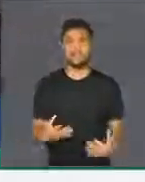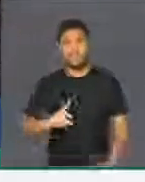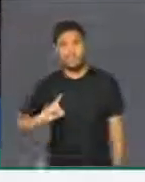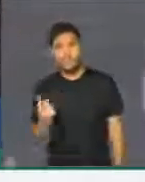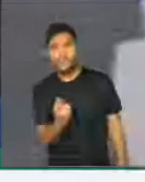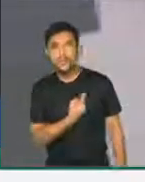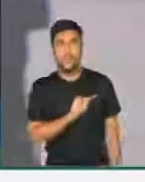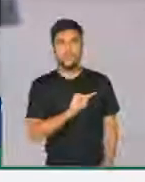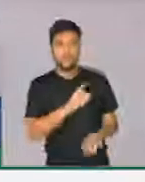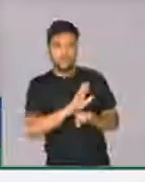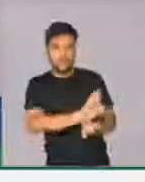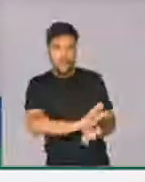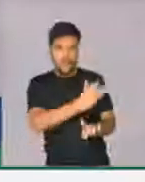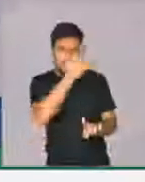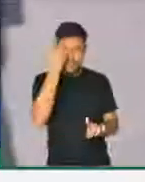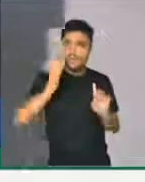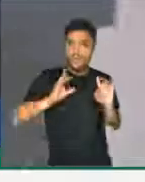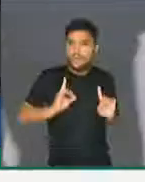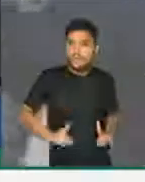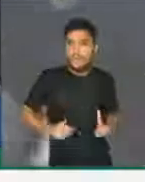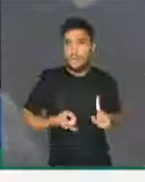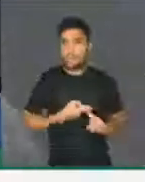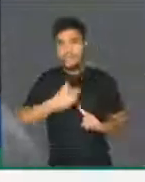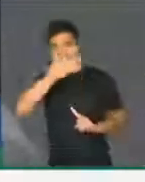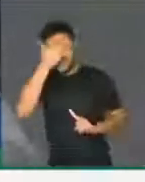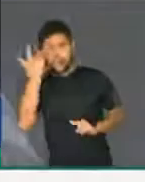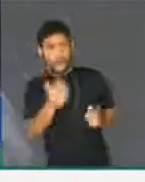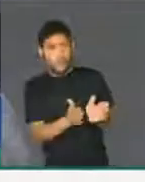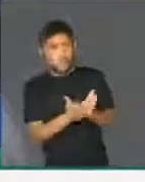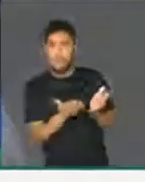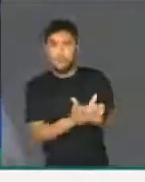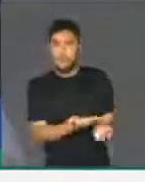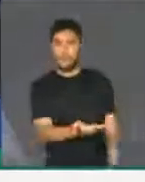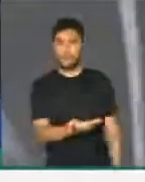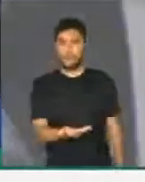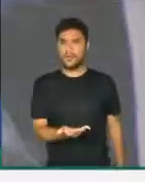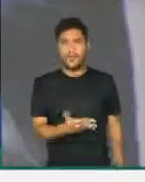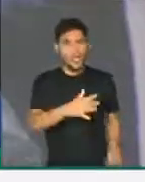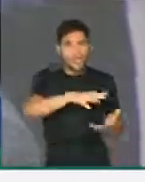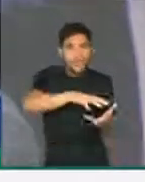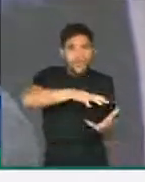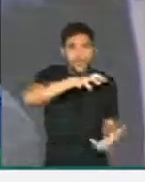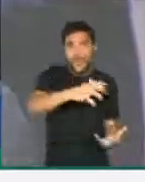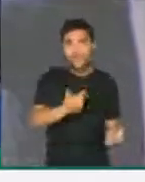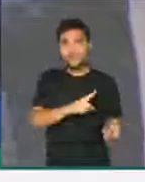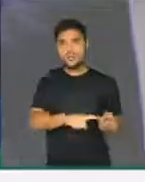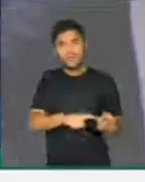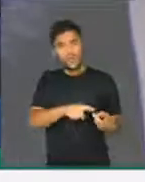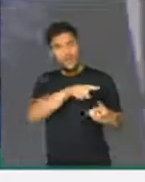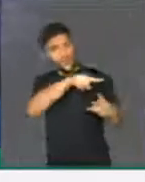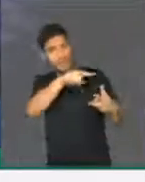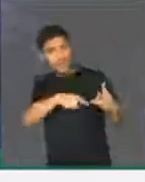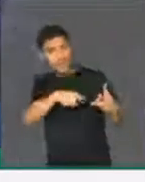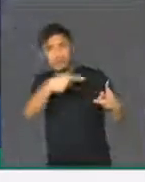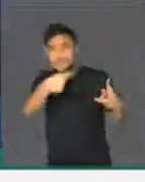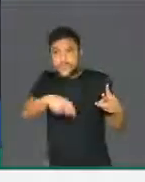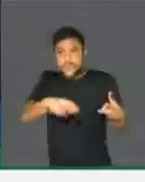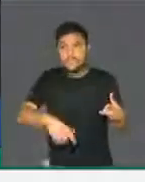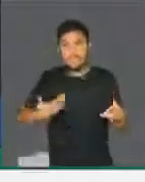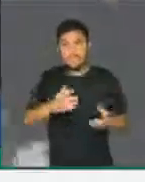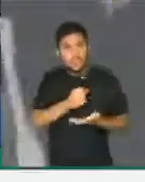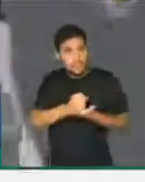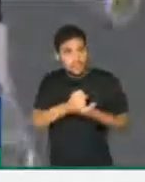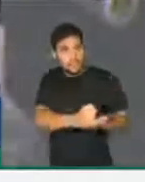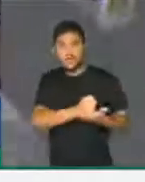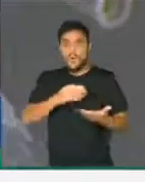atendendo pessoas com deficiência, pessoas pobres, idosos, que realmente precisam desse